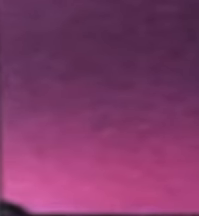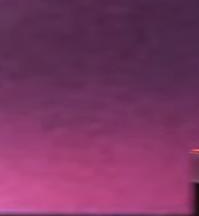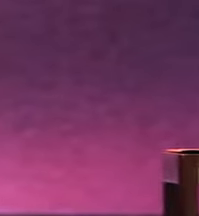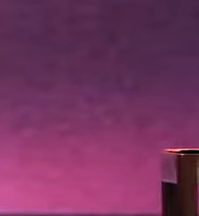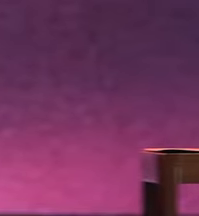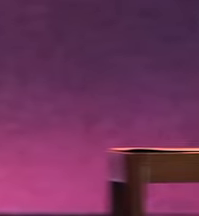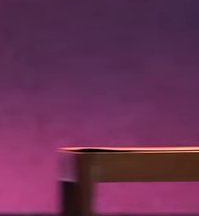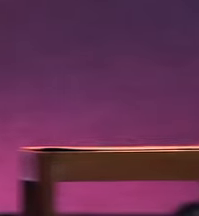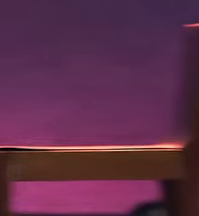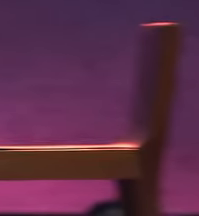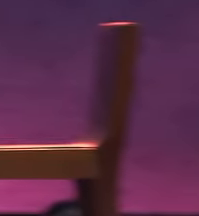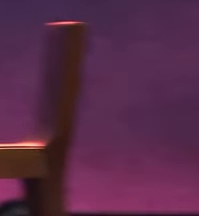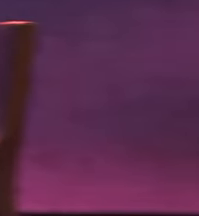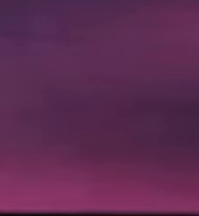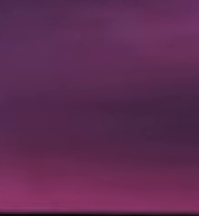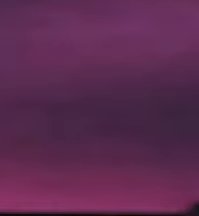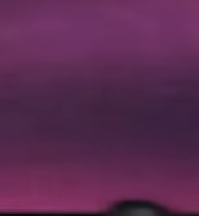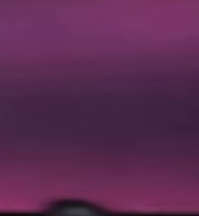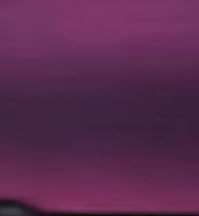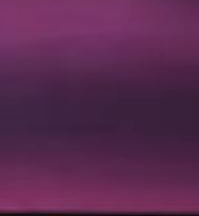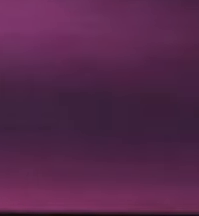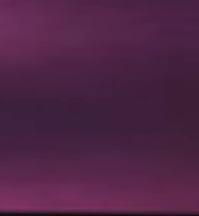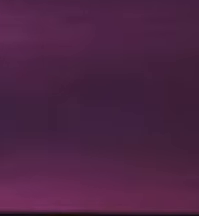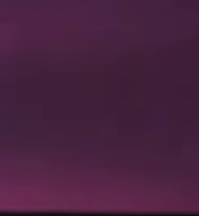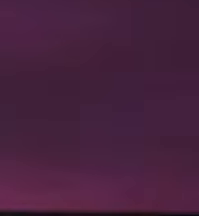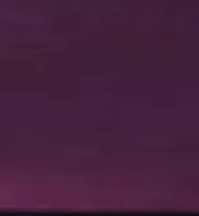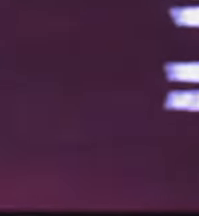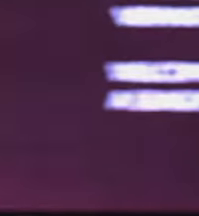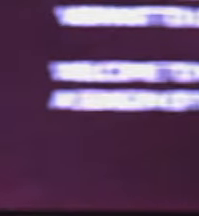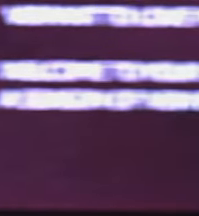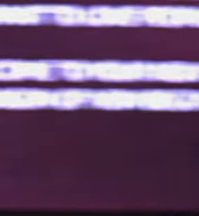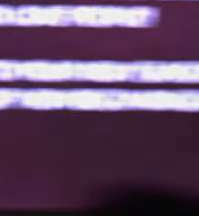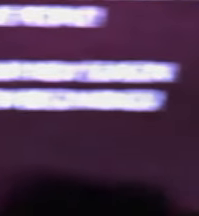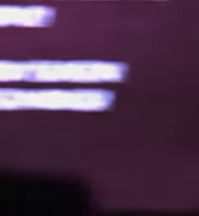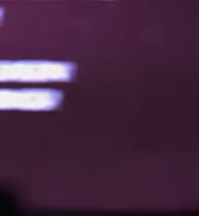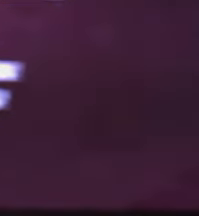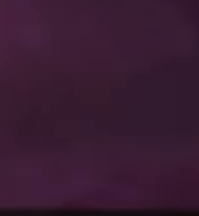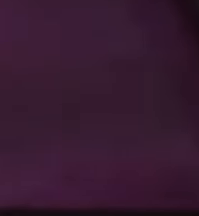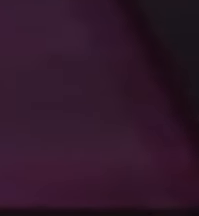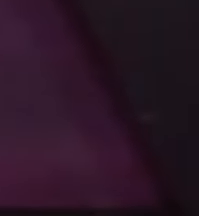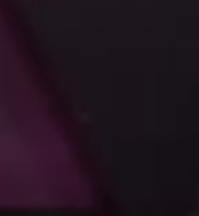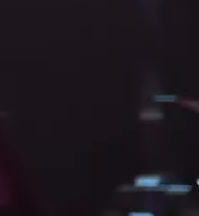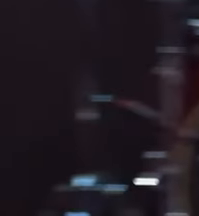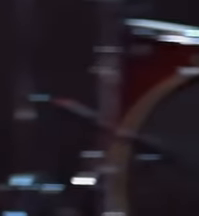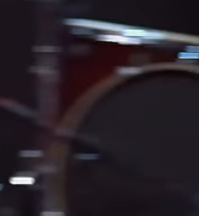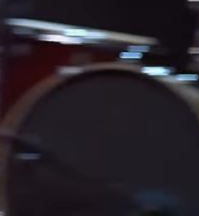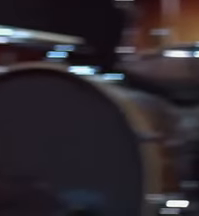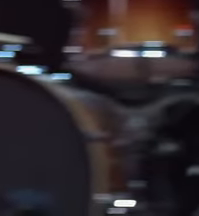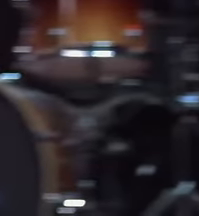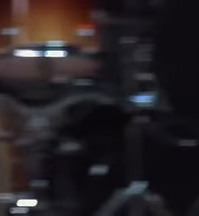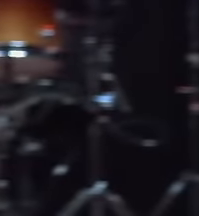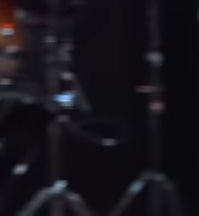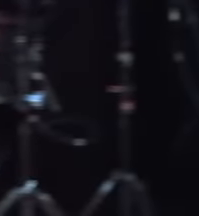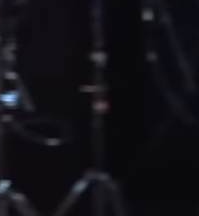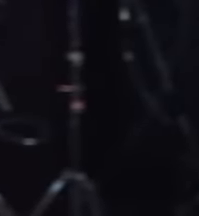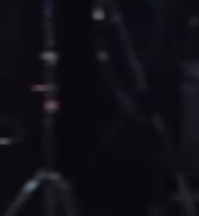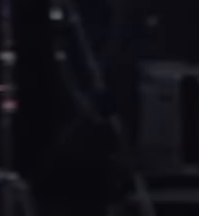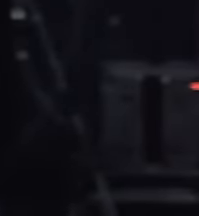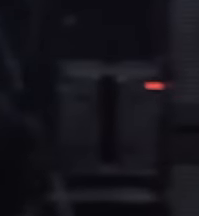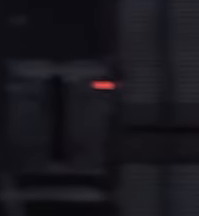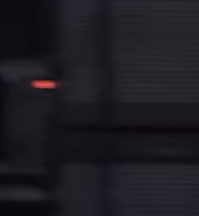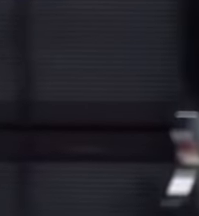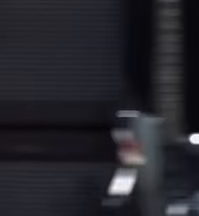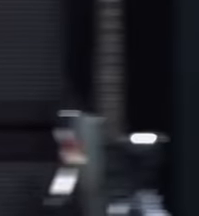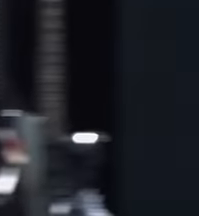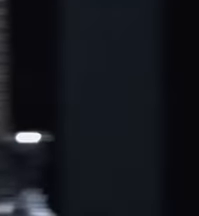muito Mariana eu como muito como muito assim volume Não eu não como muito eu como errado